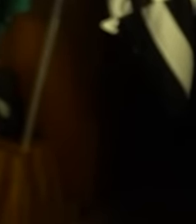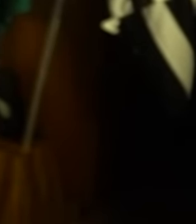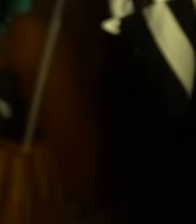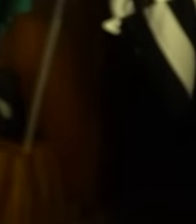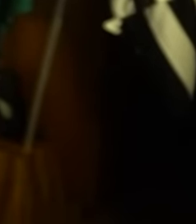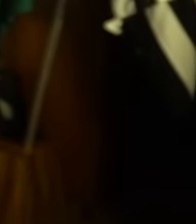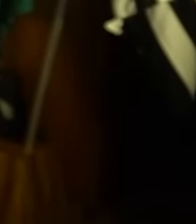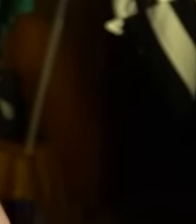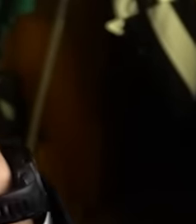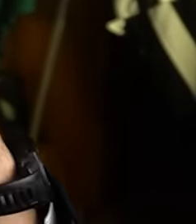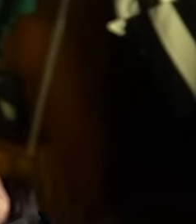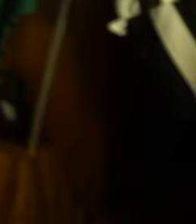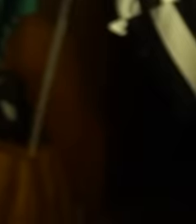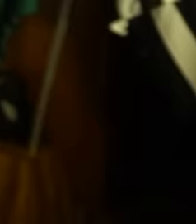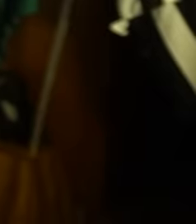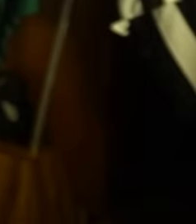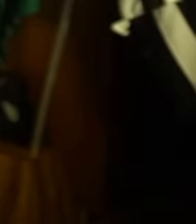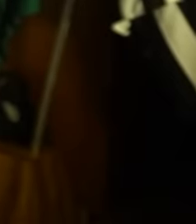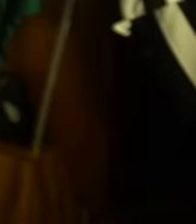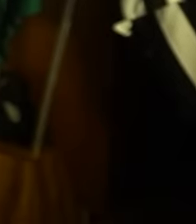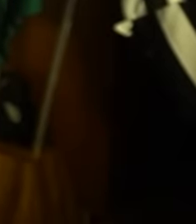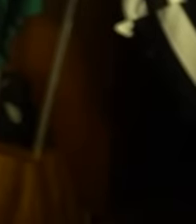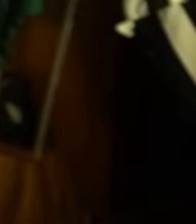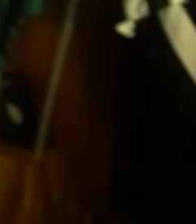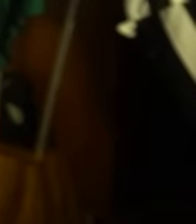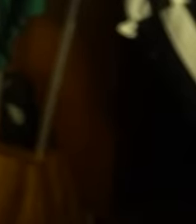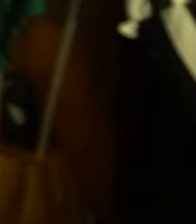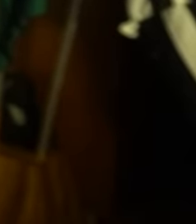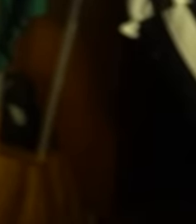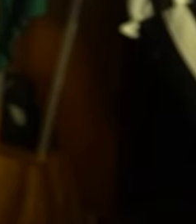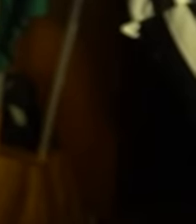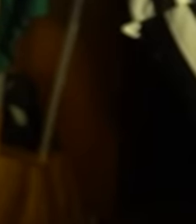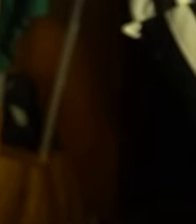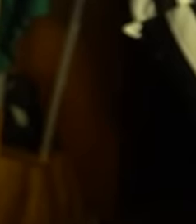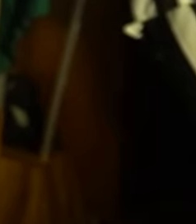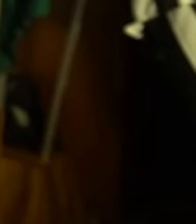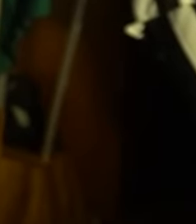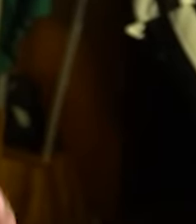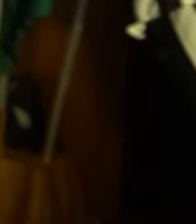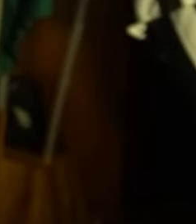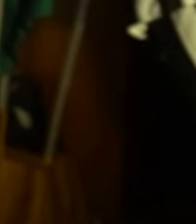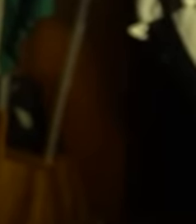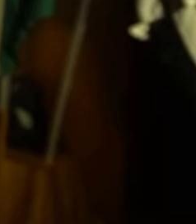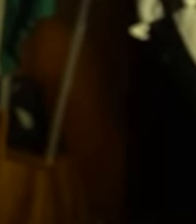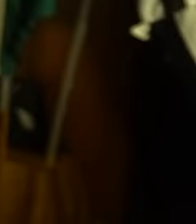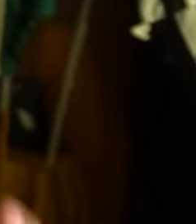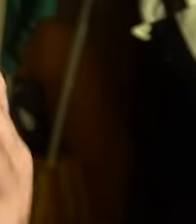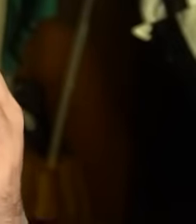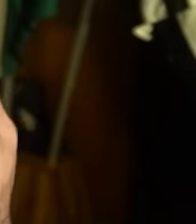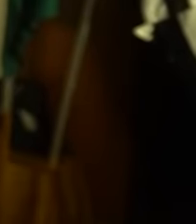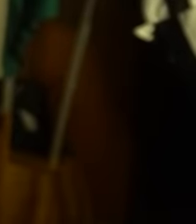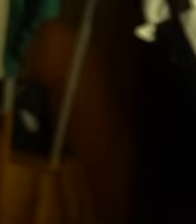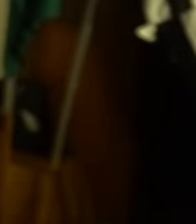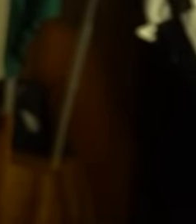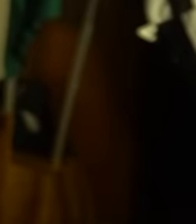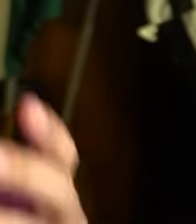pouca gente está dando atenção. Eu tô assim, sozinho nessa batalha já há muito tempo e eu preciso do engajamento de vocês, eu preciso que